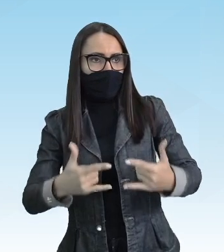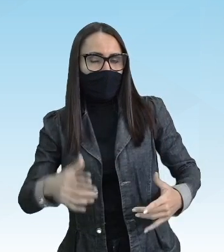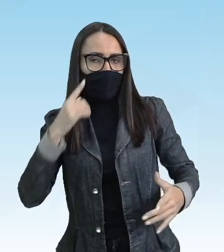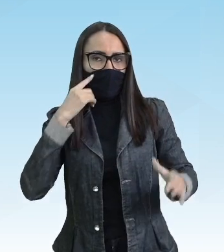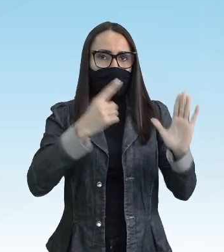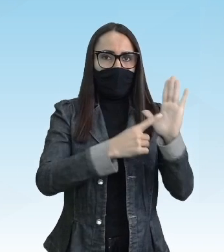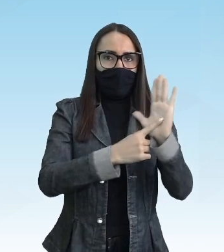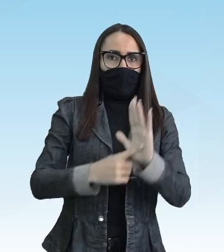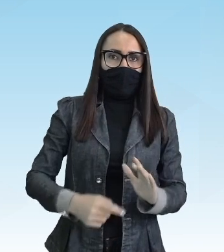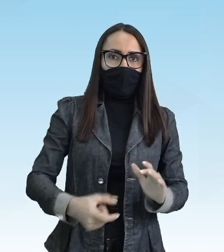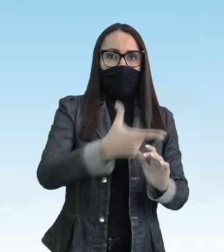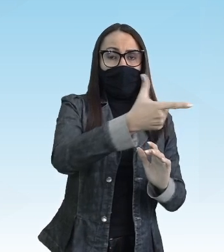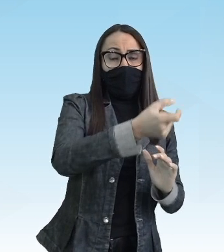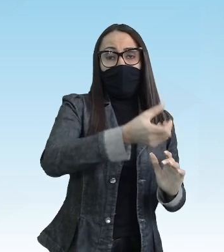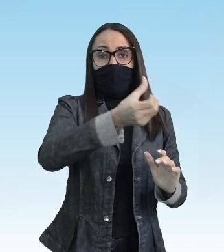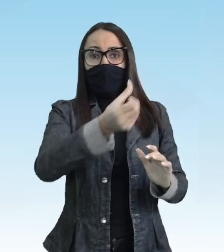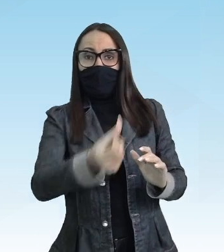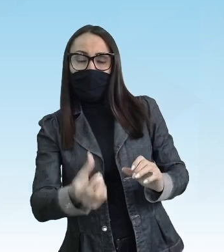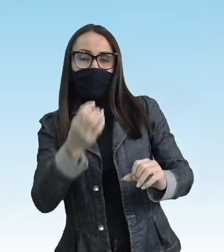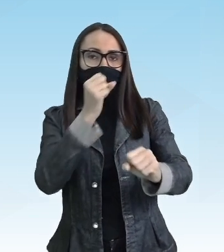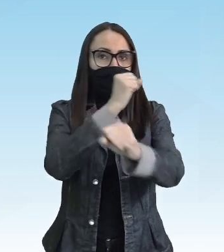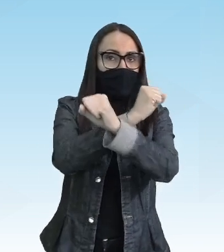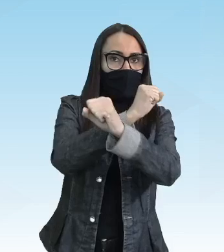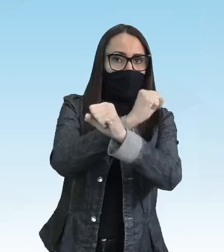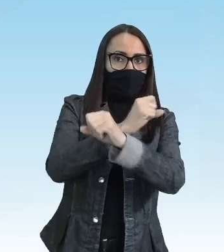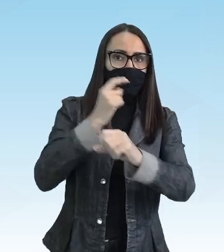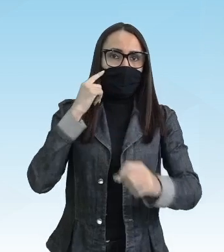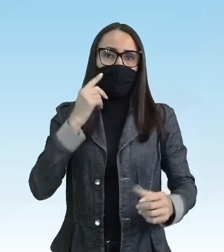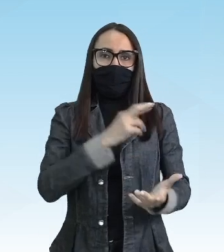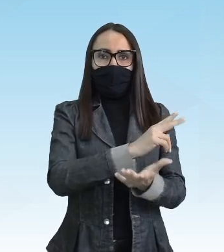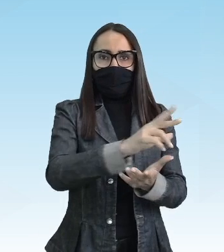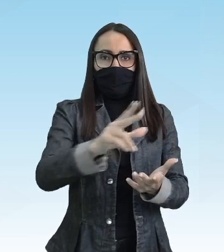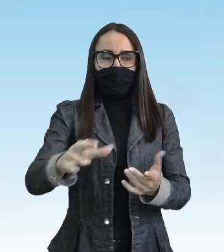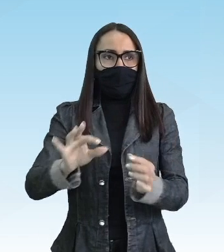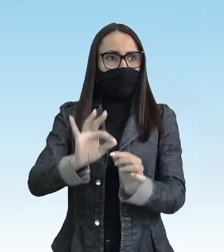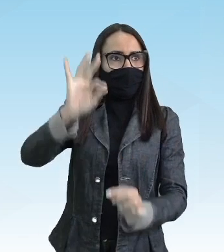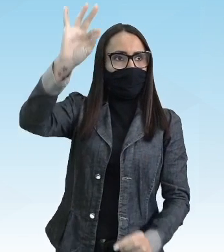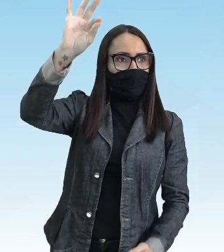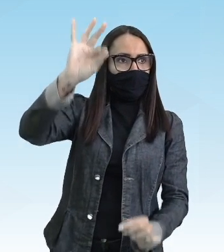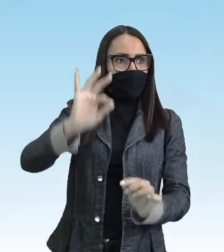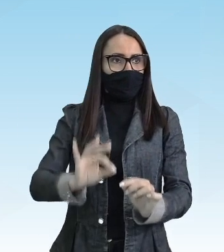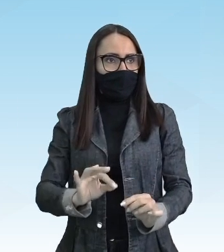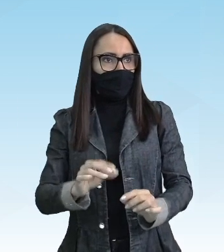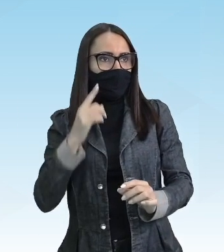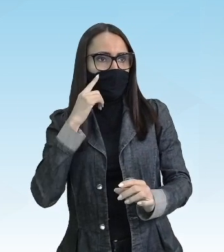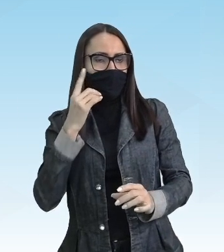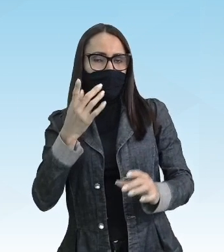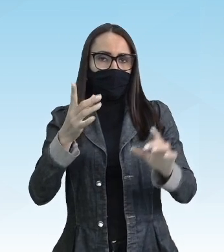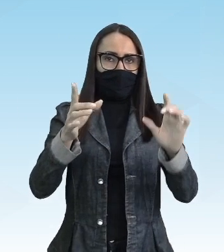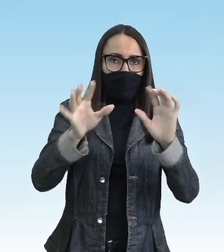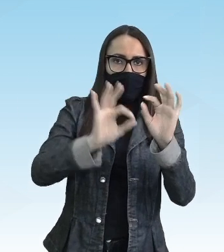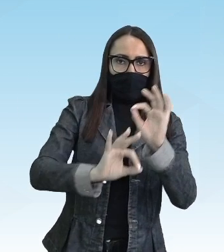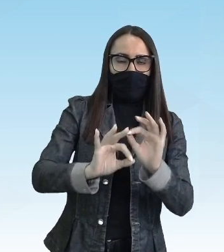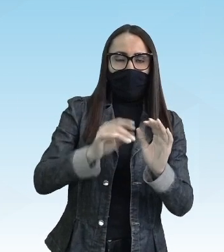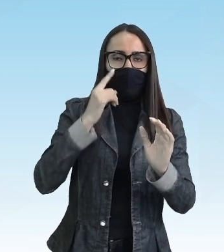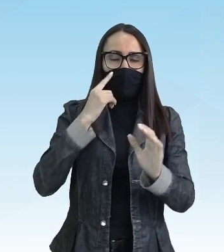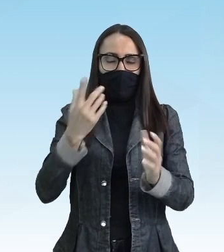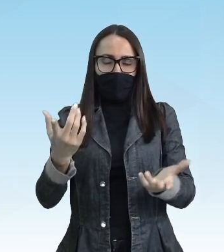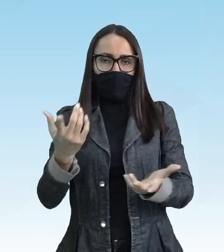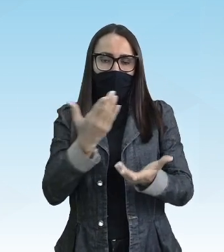206 ossos, os quais variam em tamanho e formatos. O esqueleto de fetos, ele é